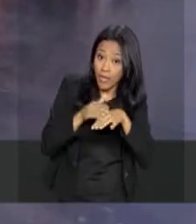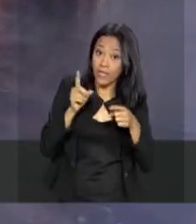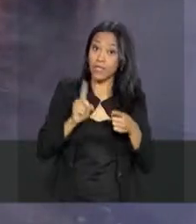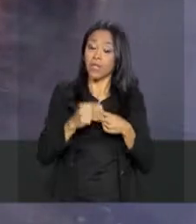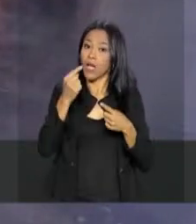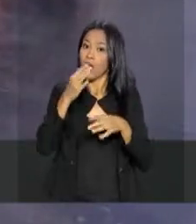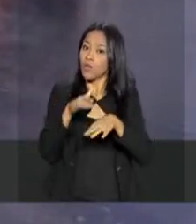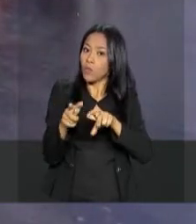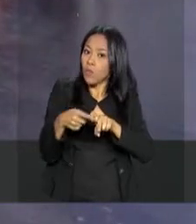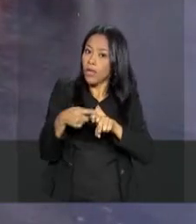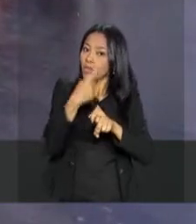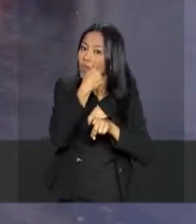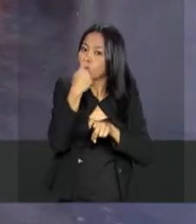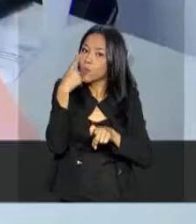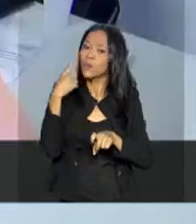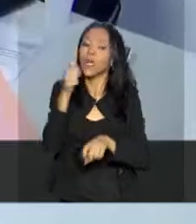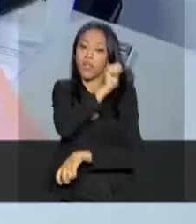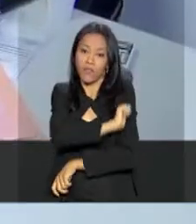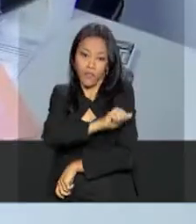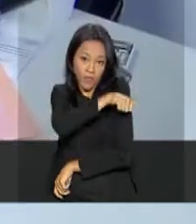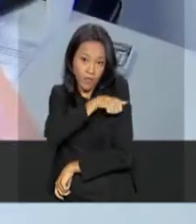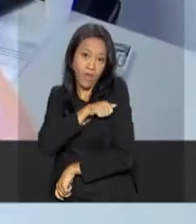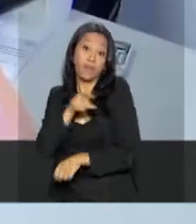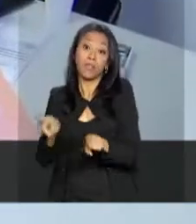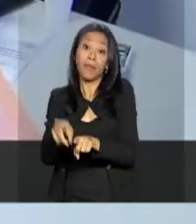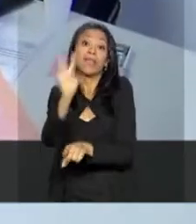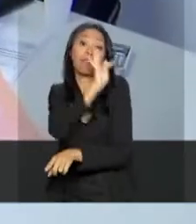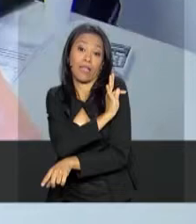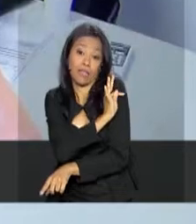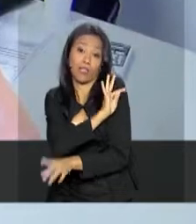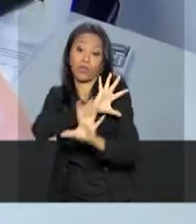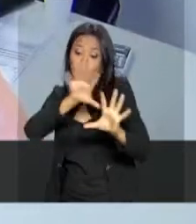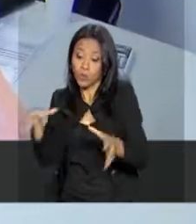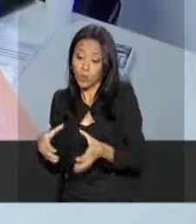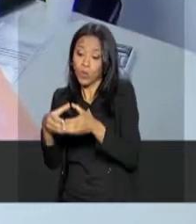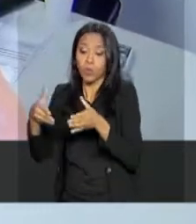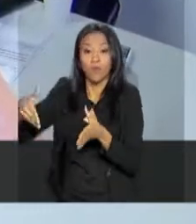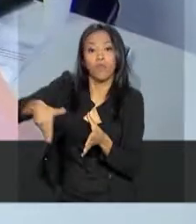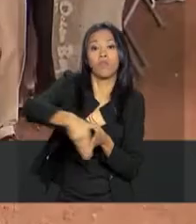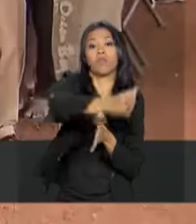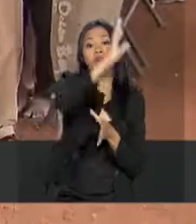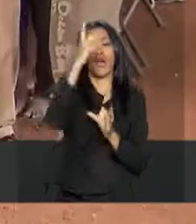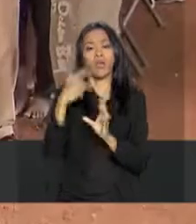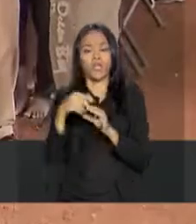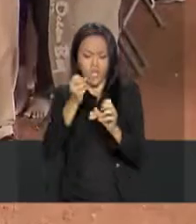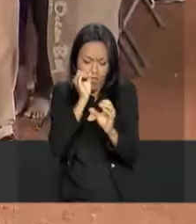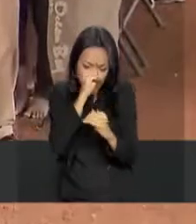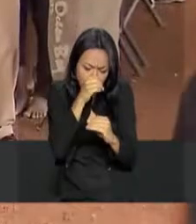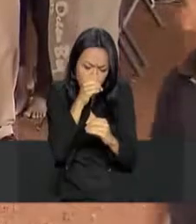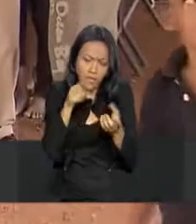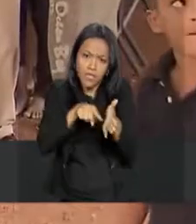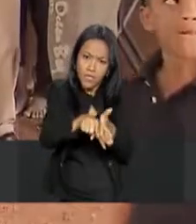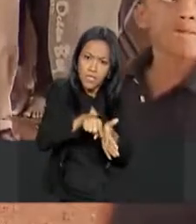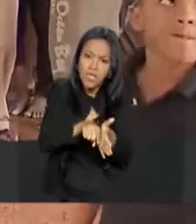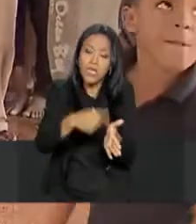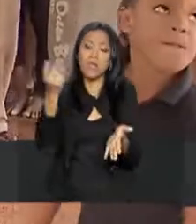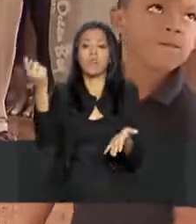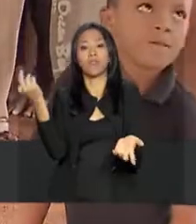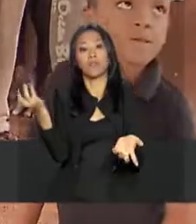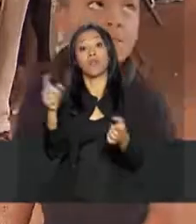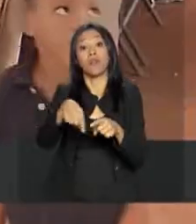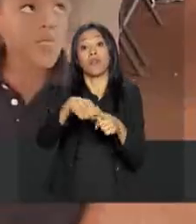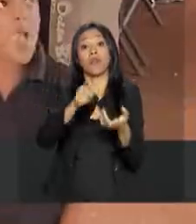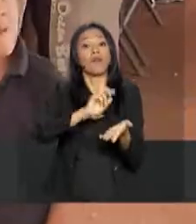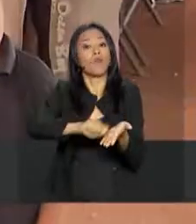oftalmologistas enfermeiros e técnicos de laboratório que vão realizar exames vacinas consultas e dar orientações aos